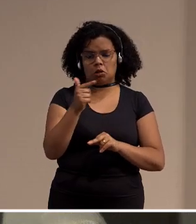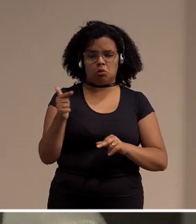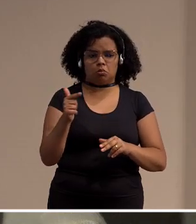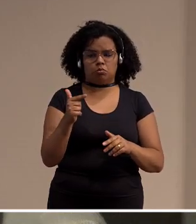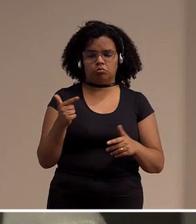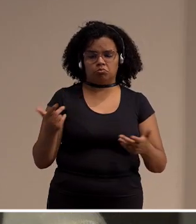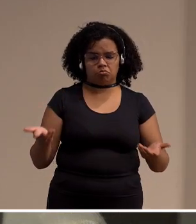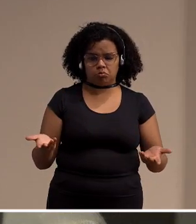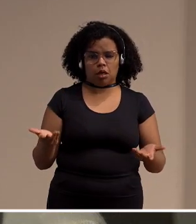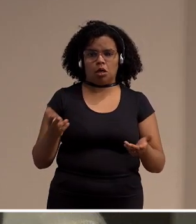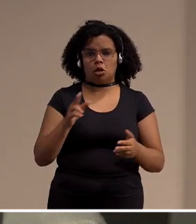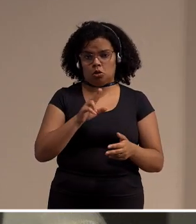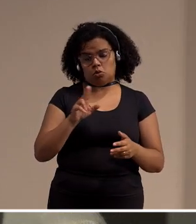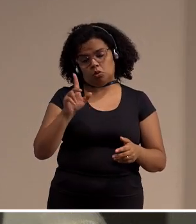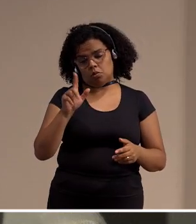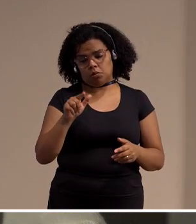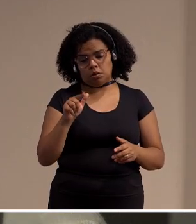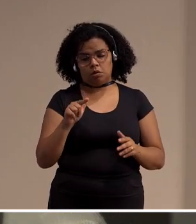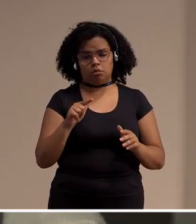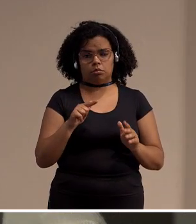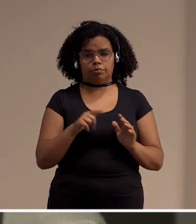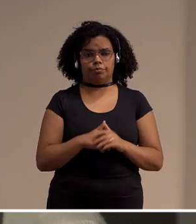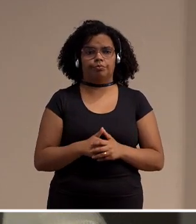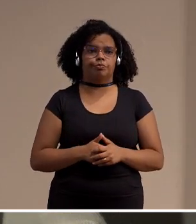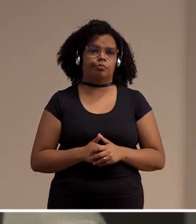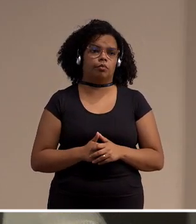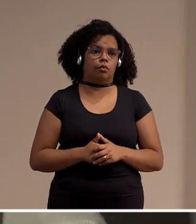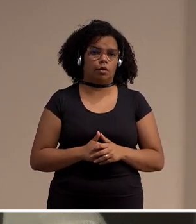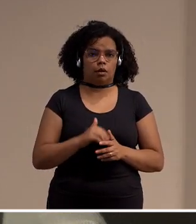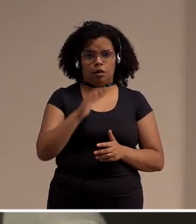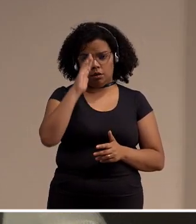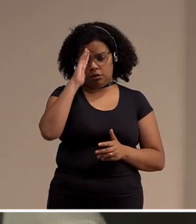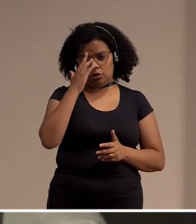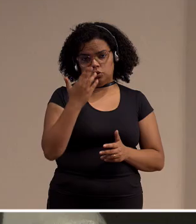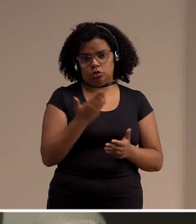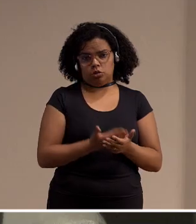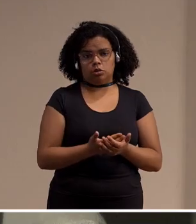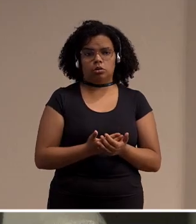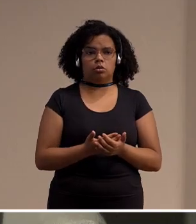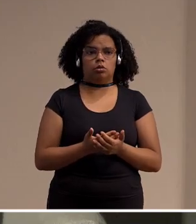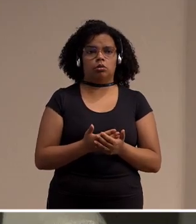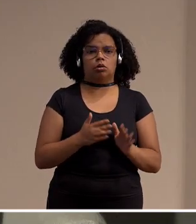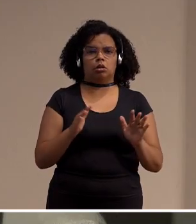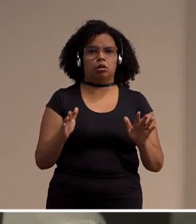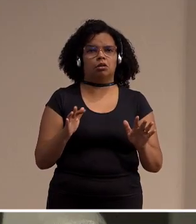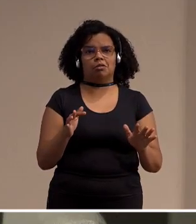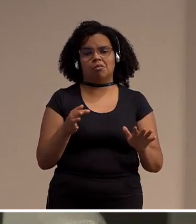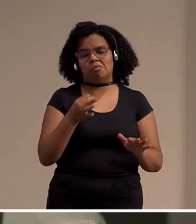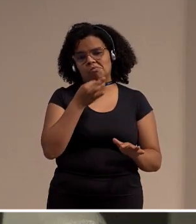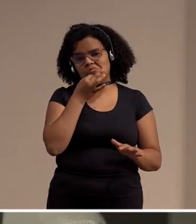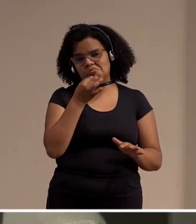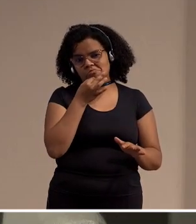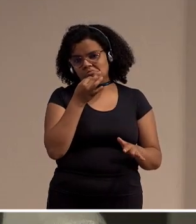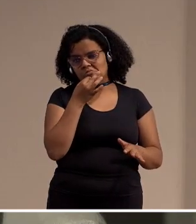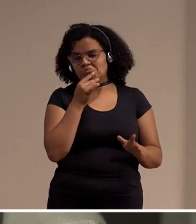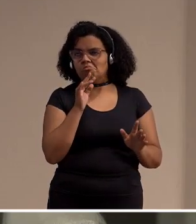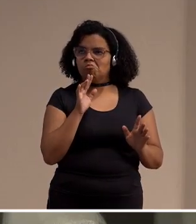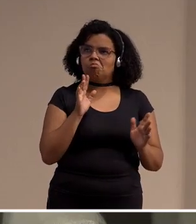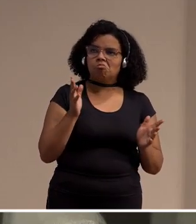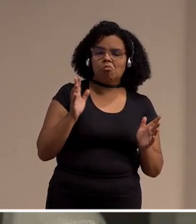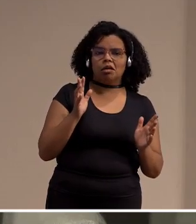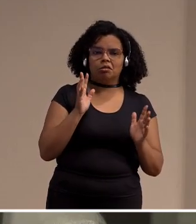uma desses fatores, assim. Acredito que esses apelidos que a gente recebe ao longo da vida, talvez eles sejam